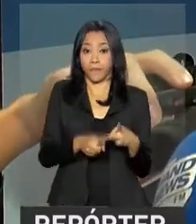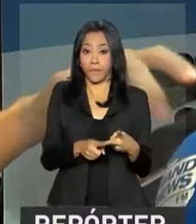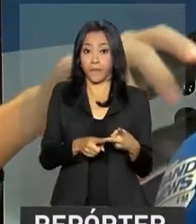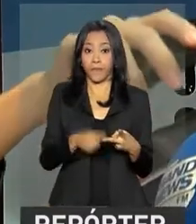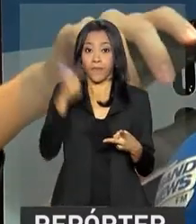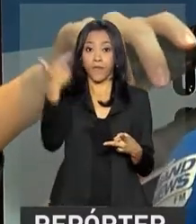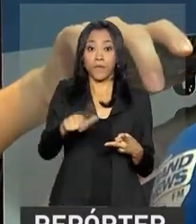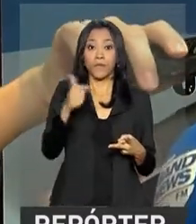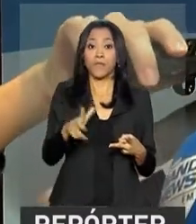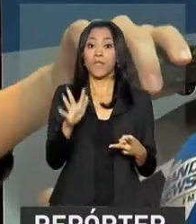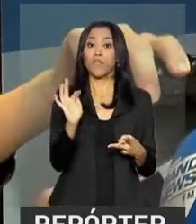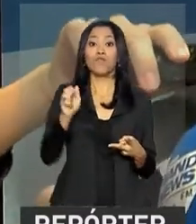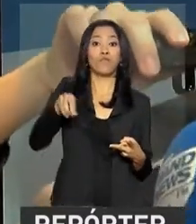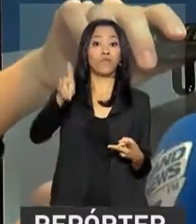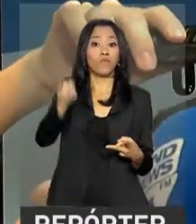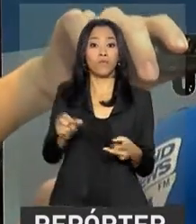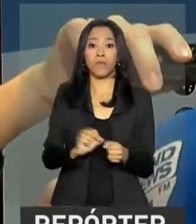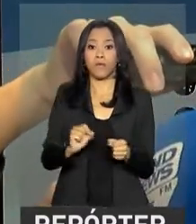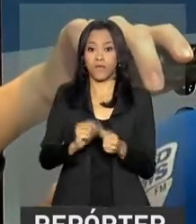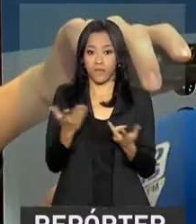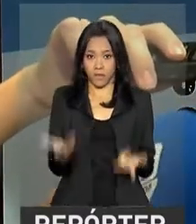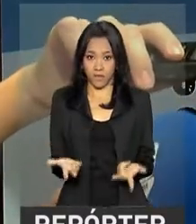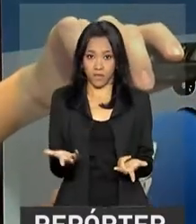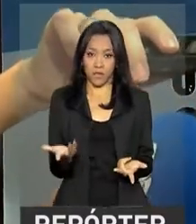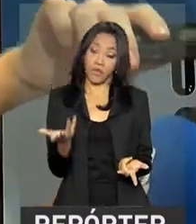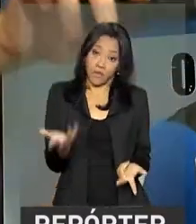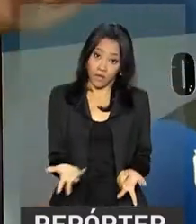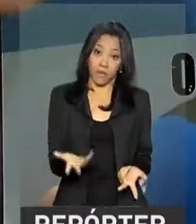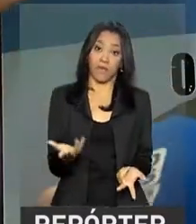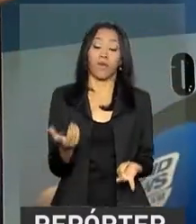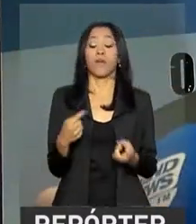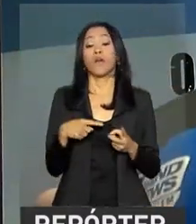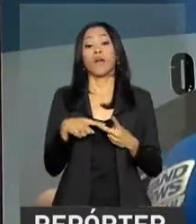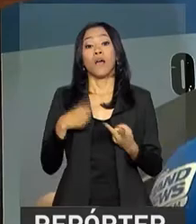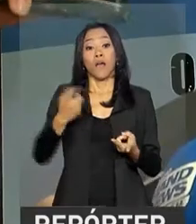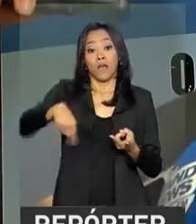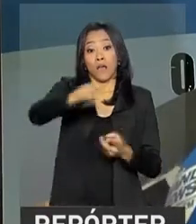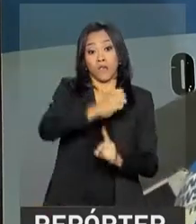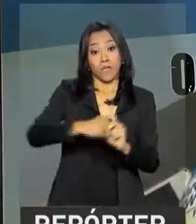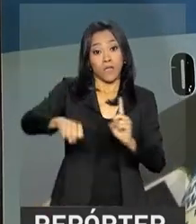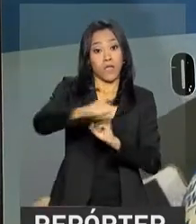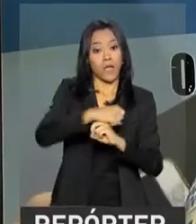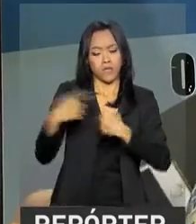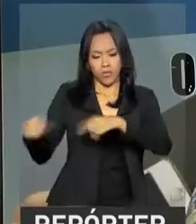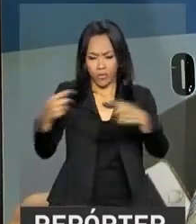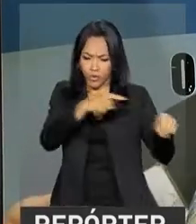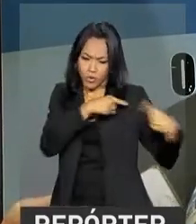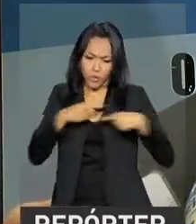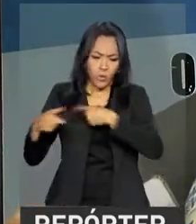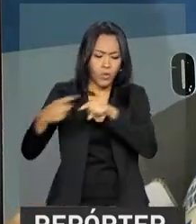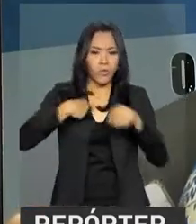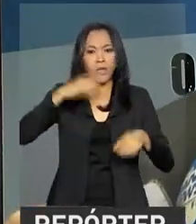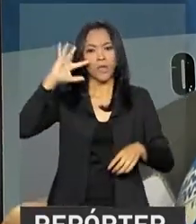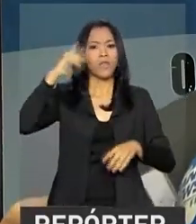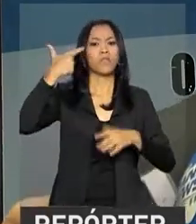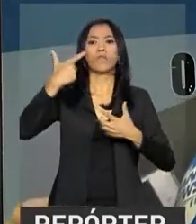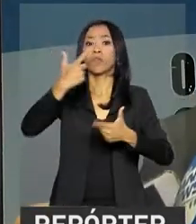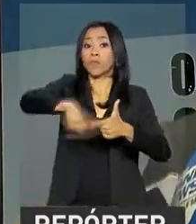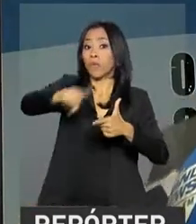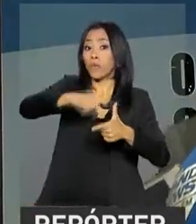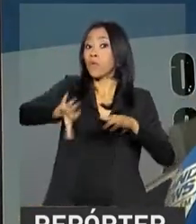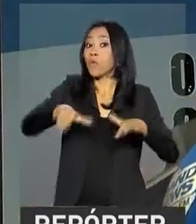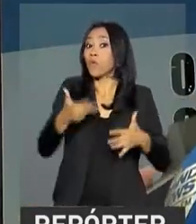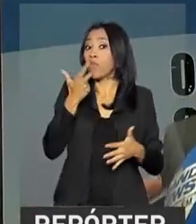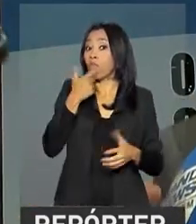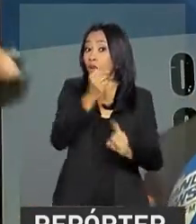tem fundos para poder fazer isso então o bem nós vamos a sociedade tem capacidade discutir e enfrentar e resolver os problemas e quando eu digo a